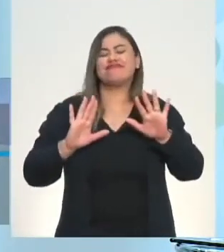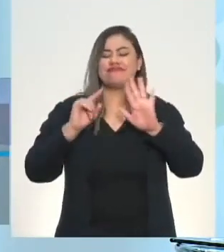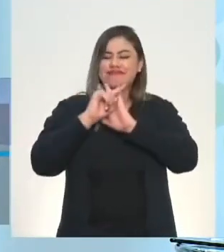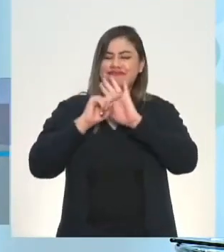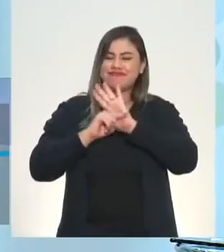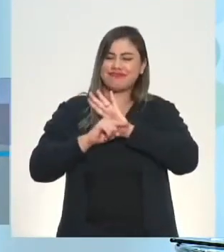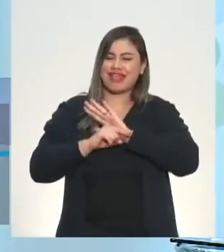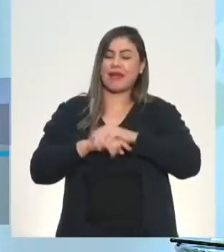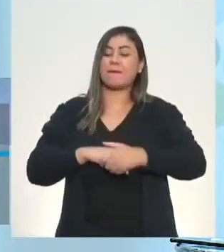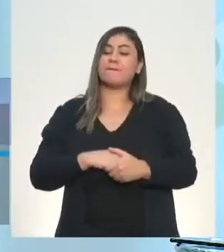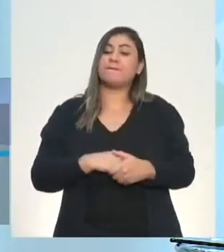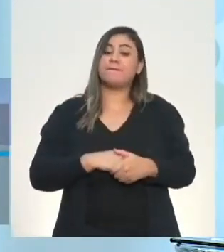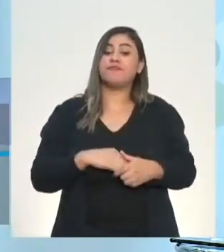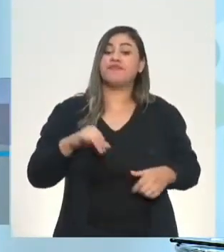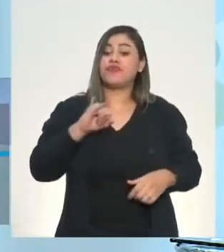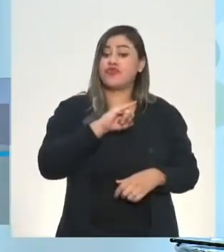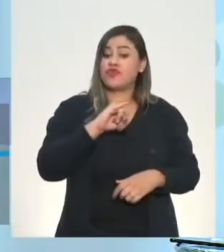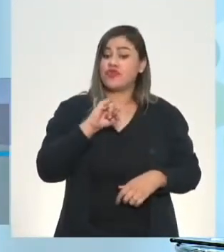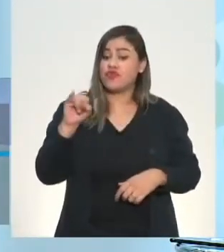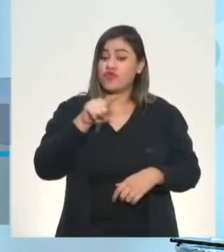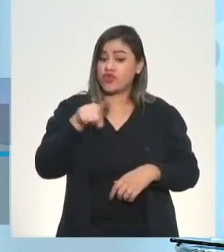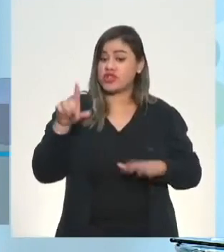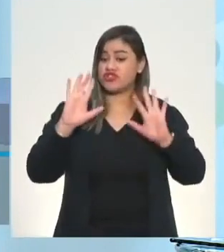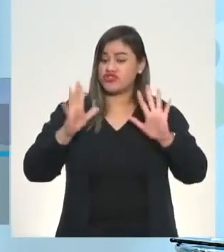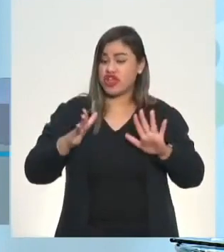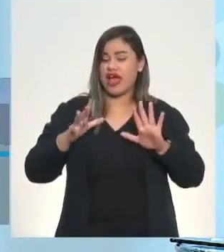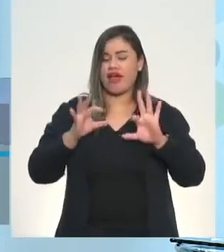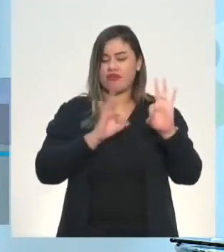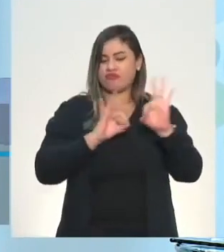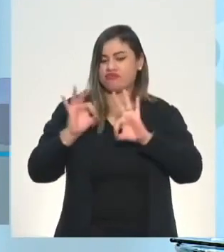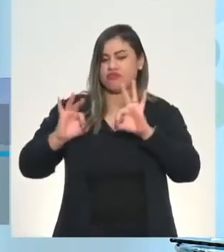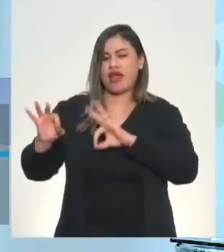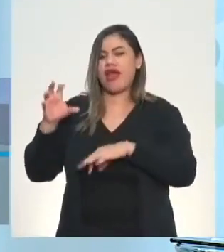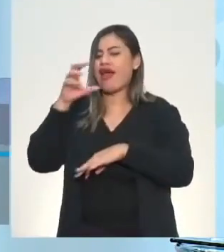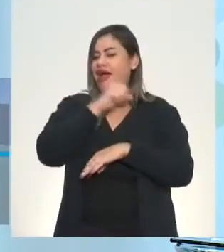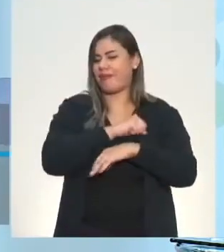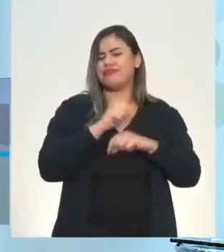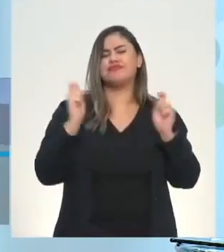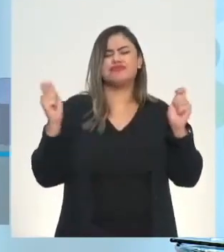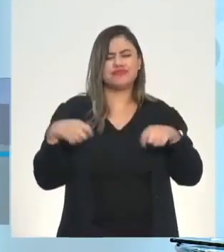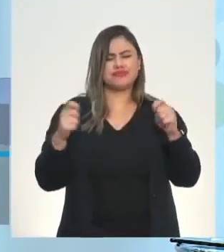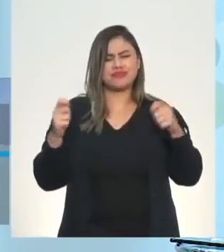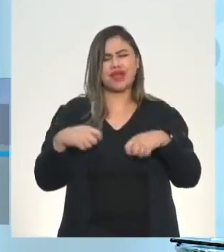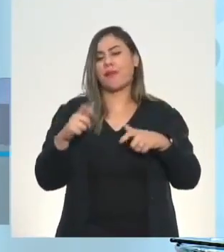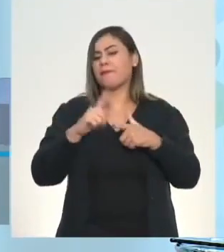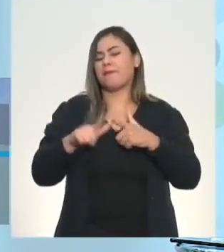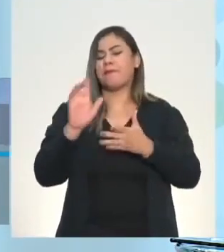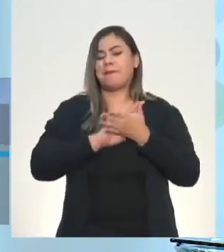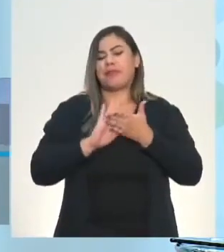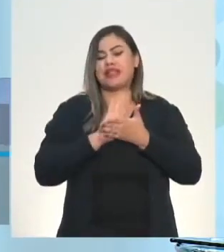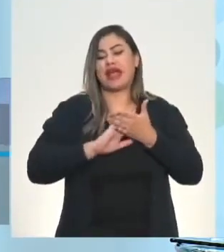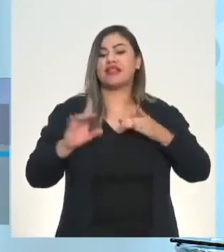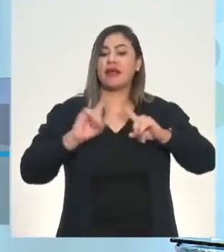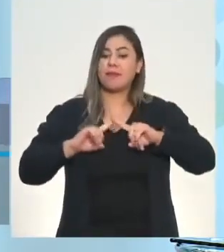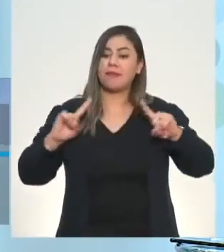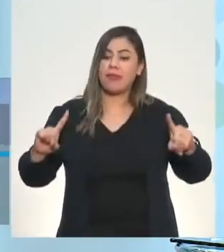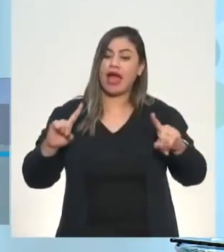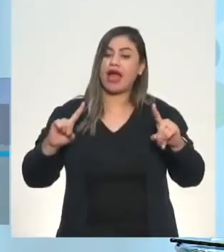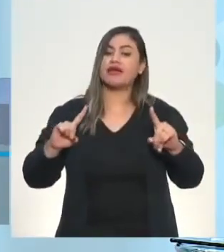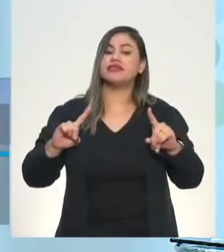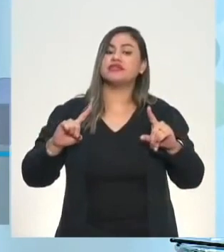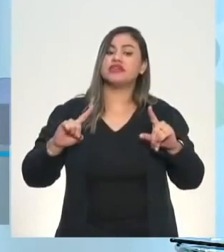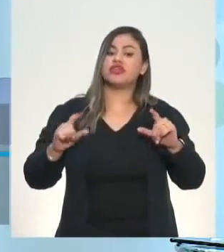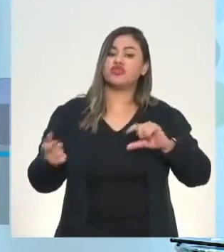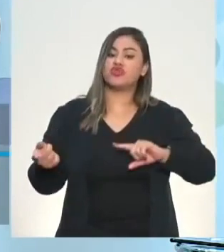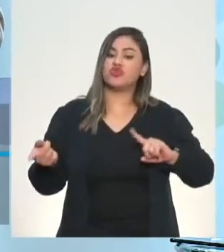análise. Quando você tem a lei de formação para você construir a sequência numérica, é bastante simples, não tem muito problema. Mas quando você vai ter o